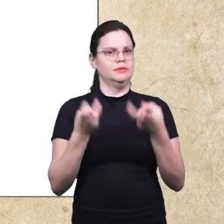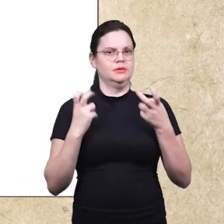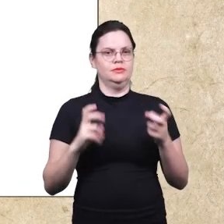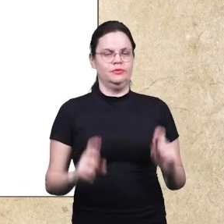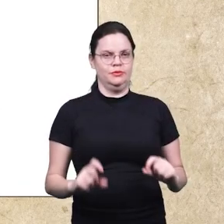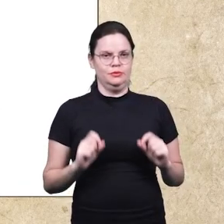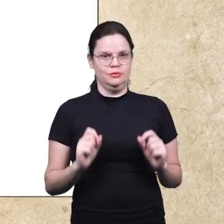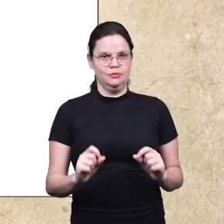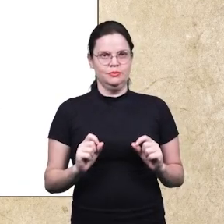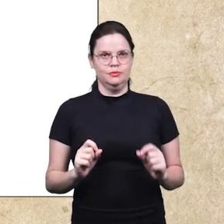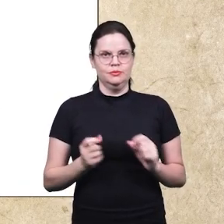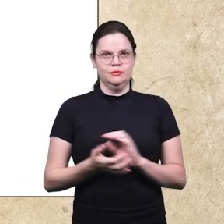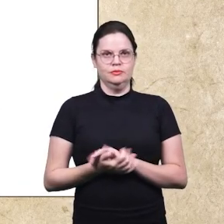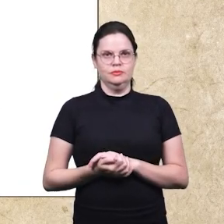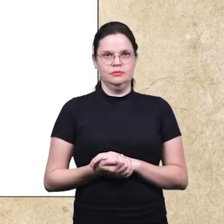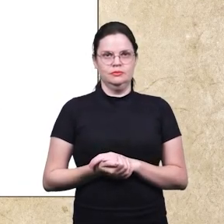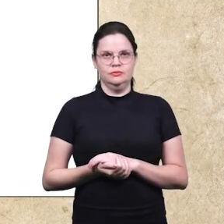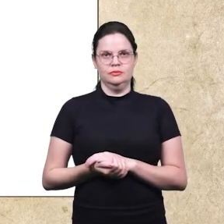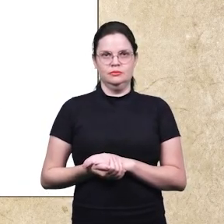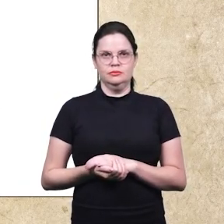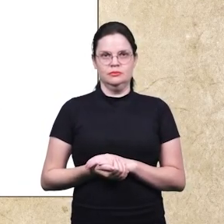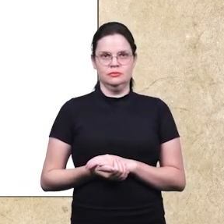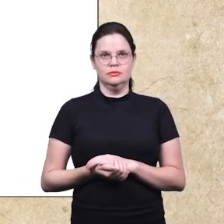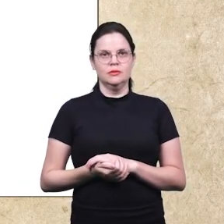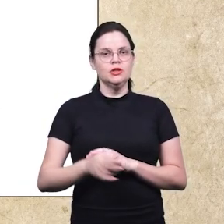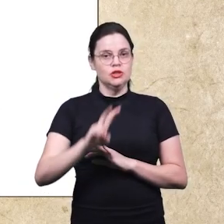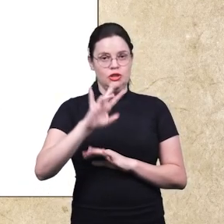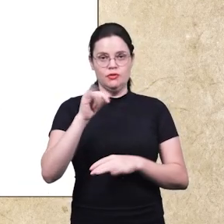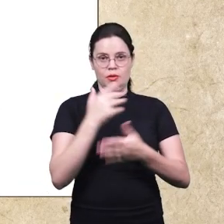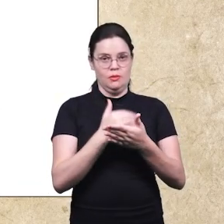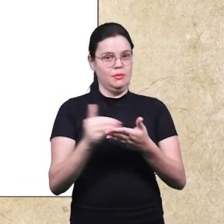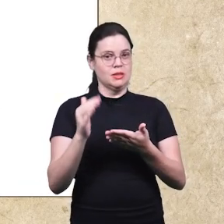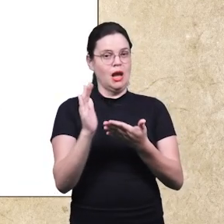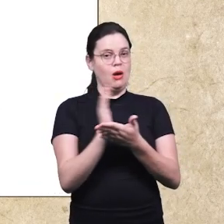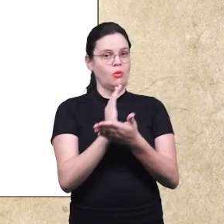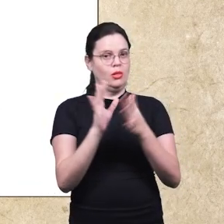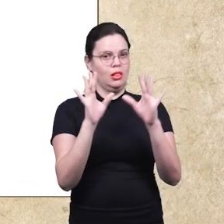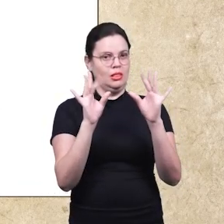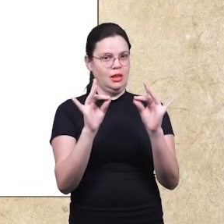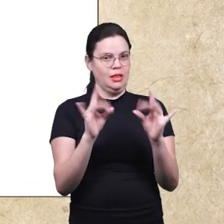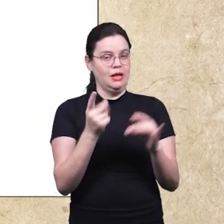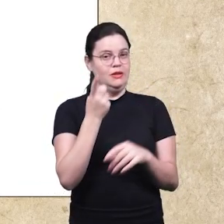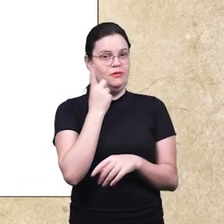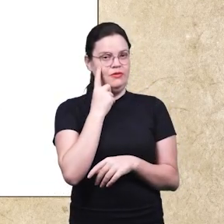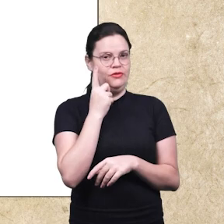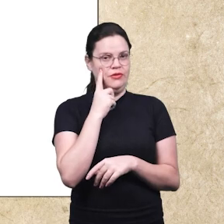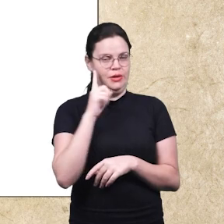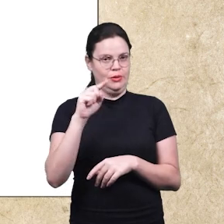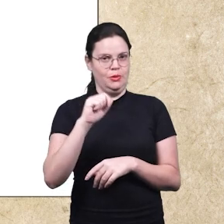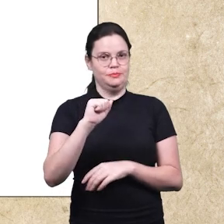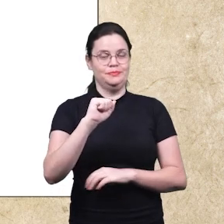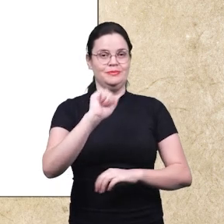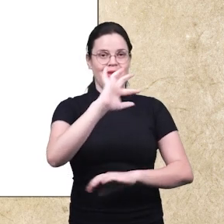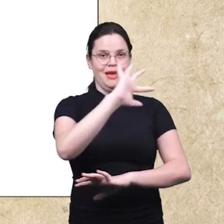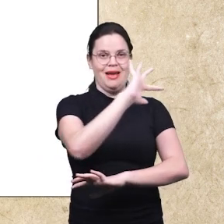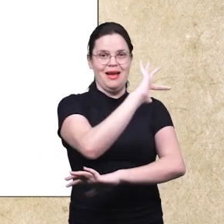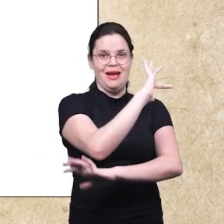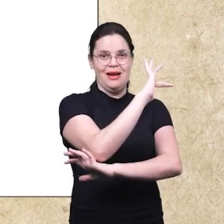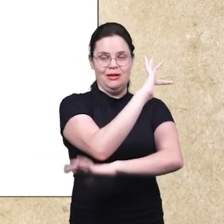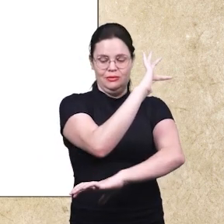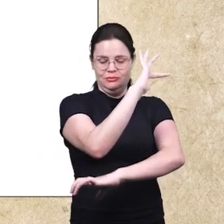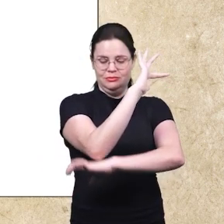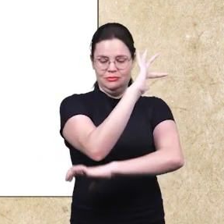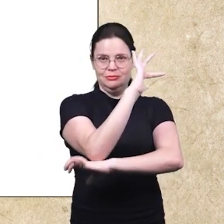que nós não vamos entrar em certos detalhes agora. Na parte superior, se verifica que tem